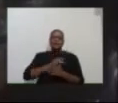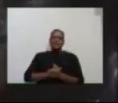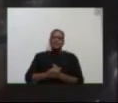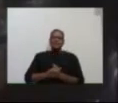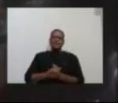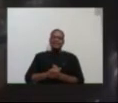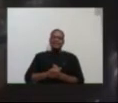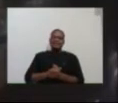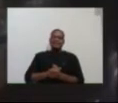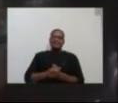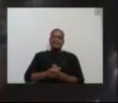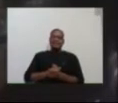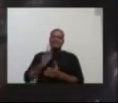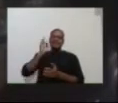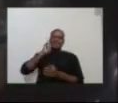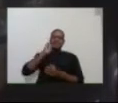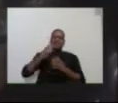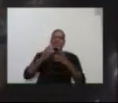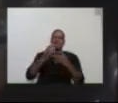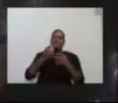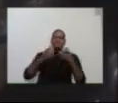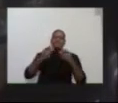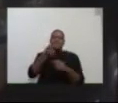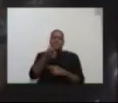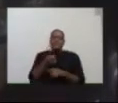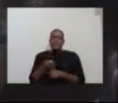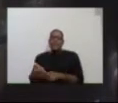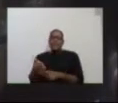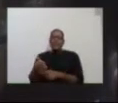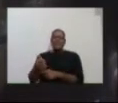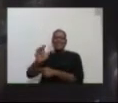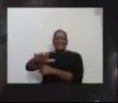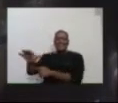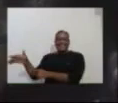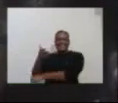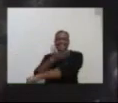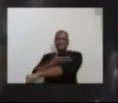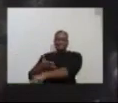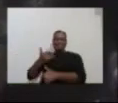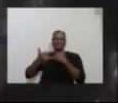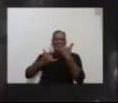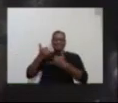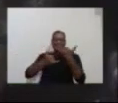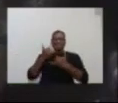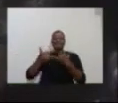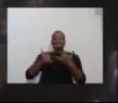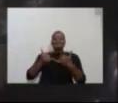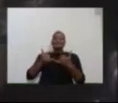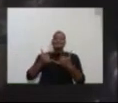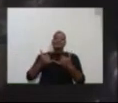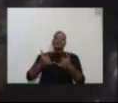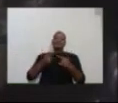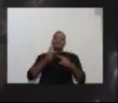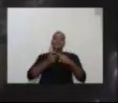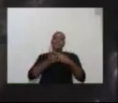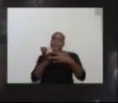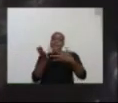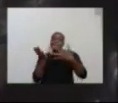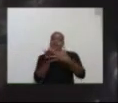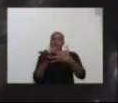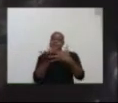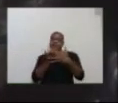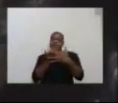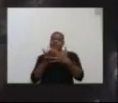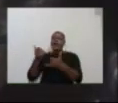menino brincava, e isso nos intervalos, porque depois do intervalo e antes, estamos sempre com vários